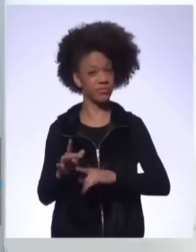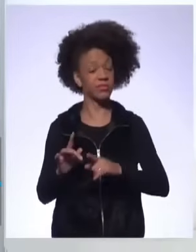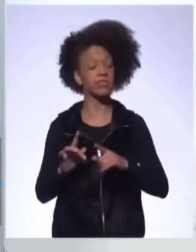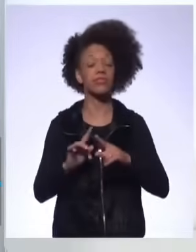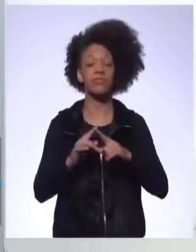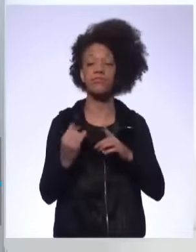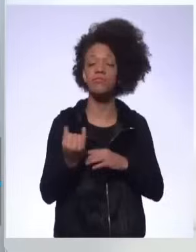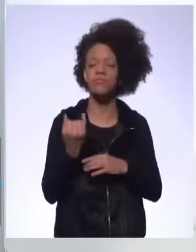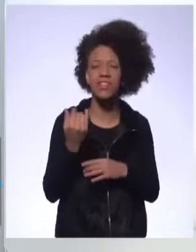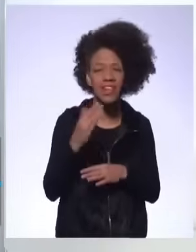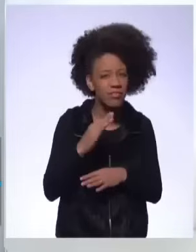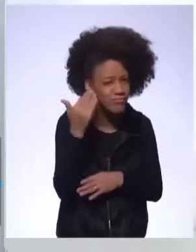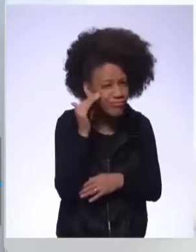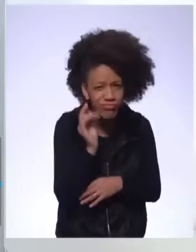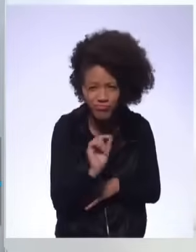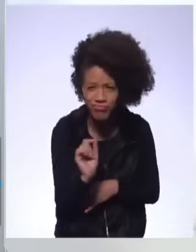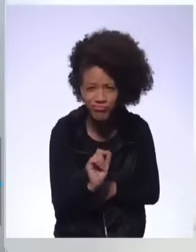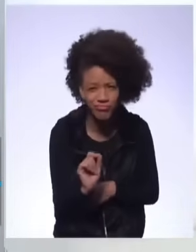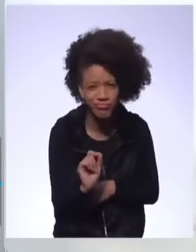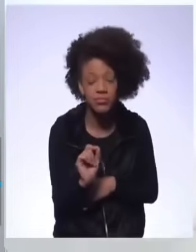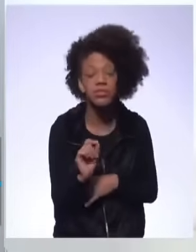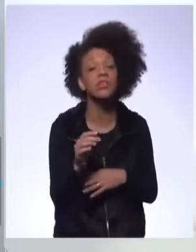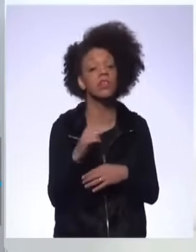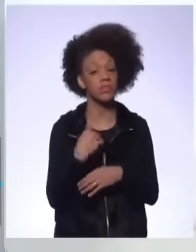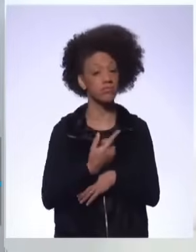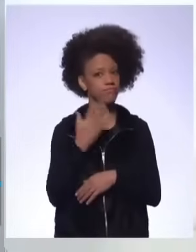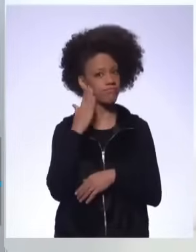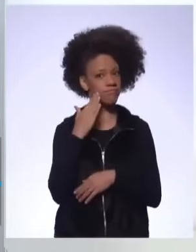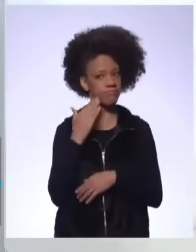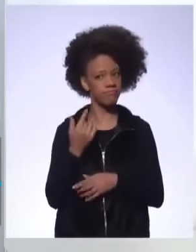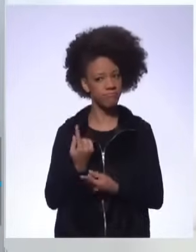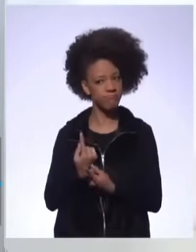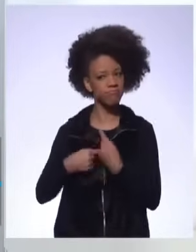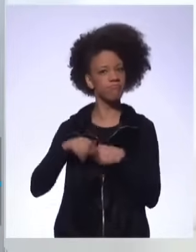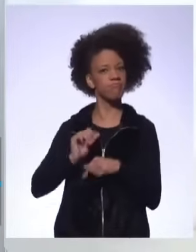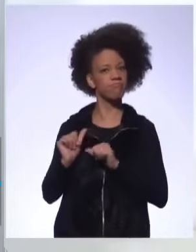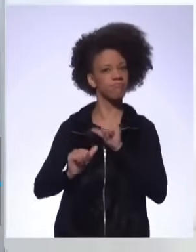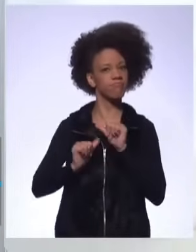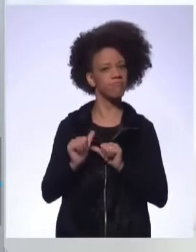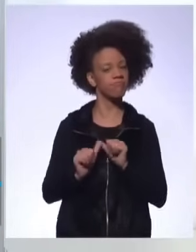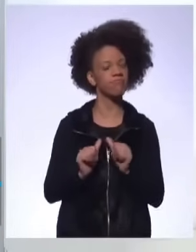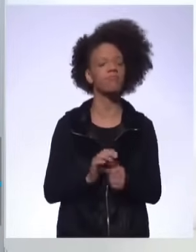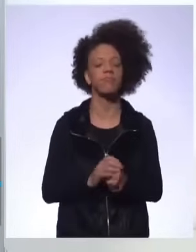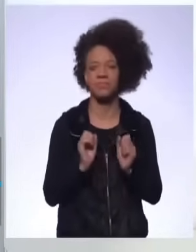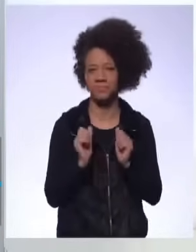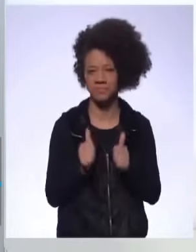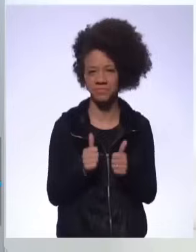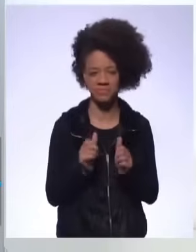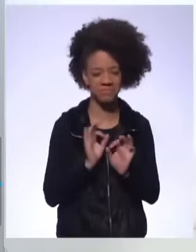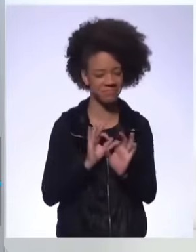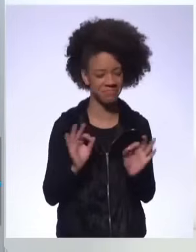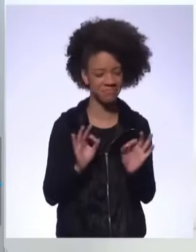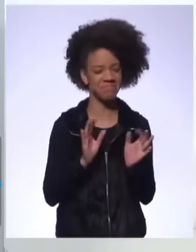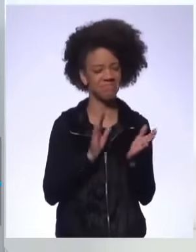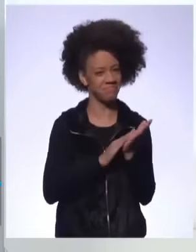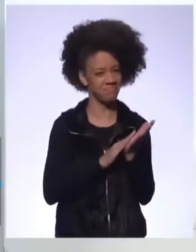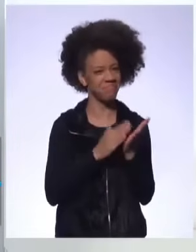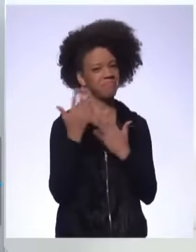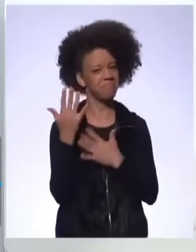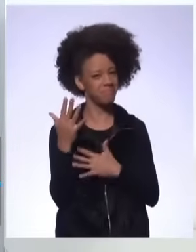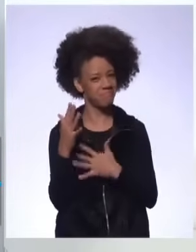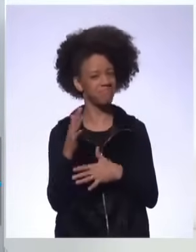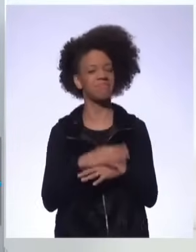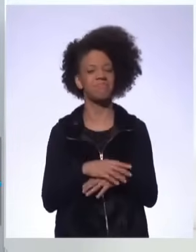bom? Quando você fala eu não entendi, a gente já sabe que tem que melhorar, né? Mudar um pouquinho, tá bom? Muito bem, mas perfeito. Parabéns aí pela contribuição